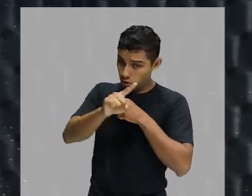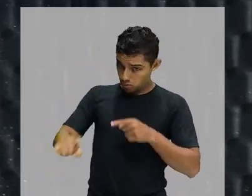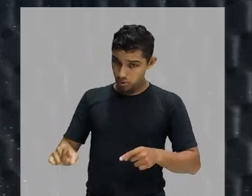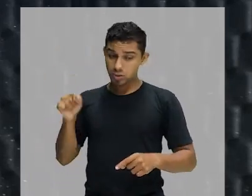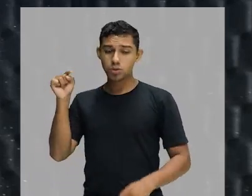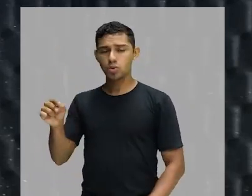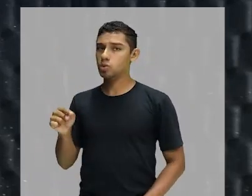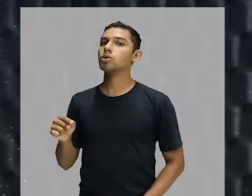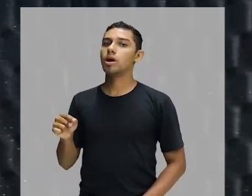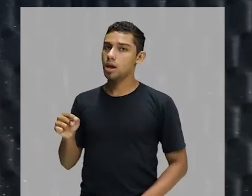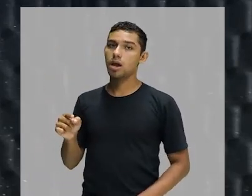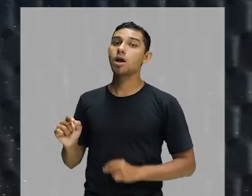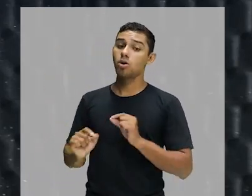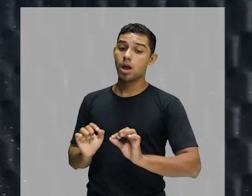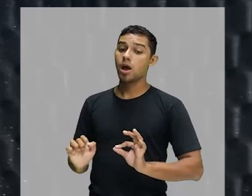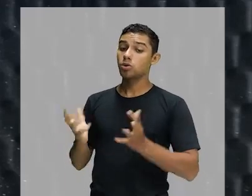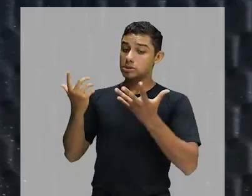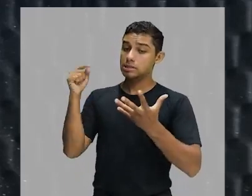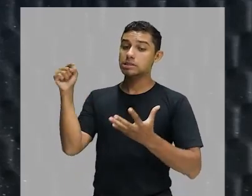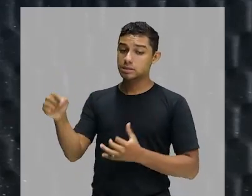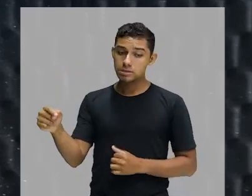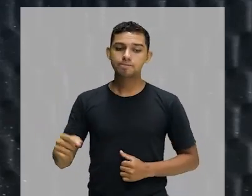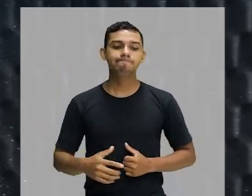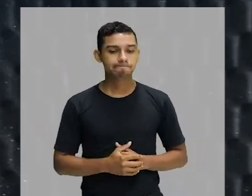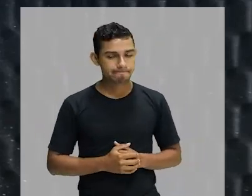o que é para acontecer.